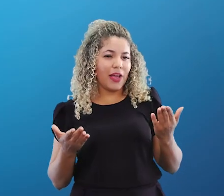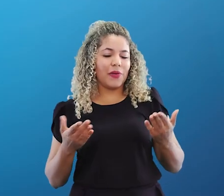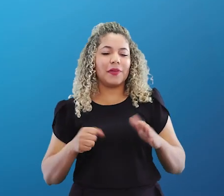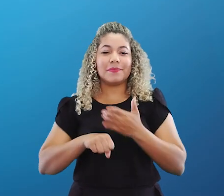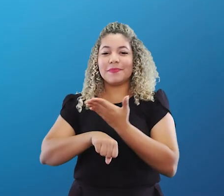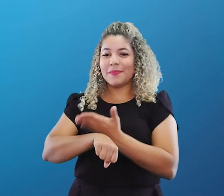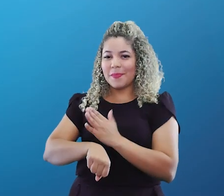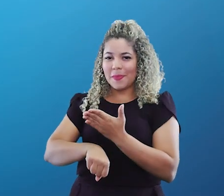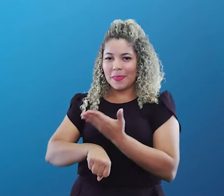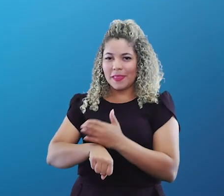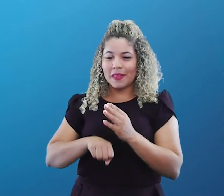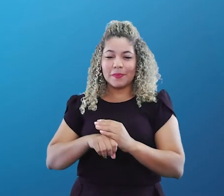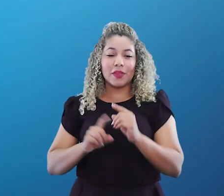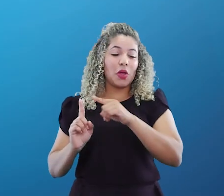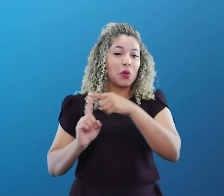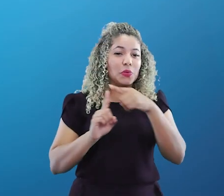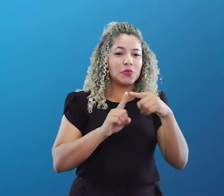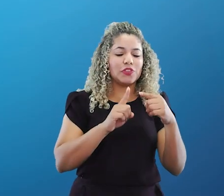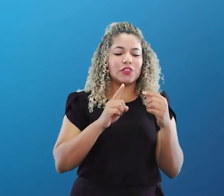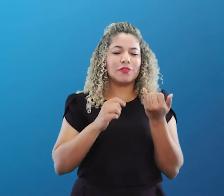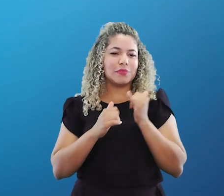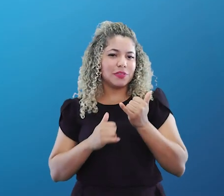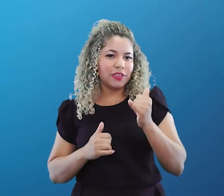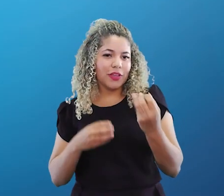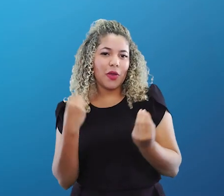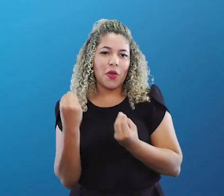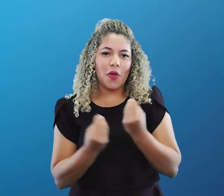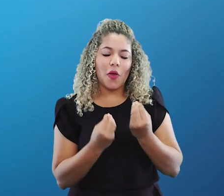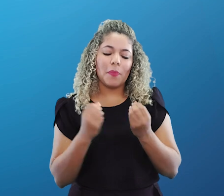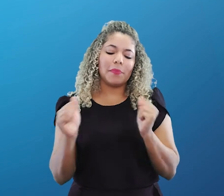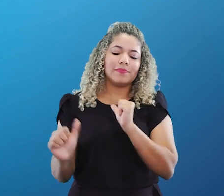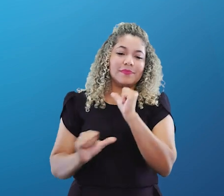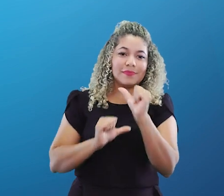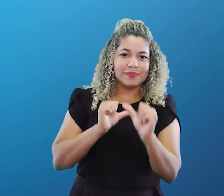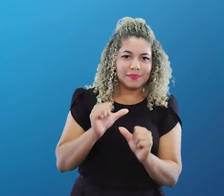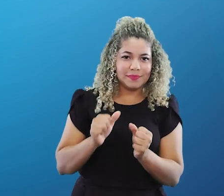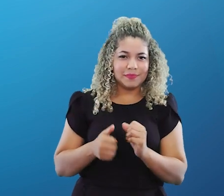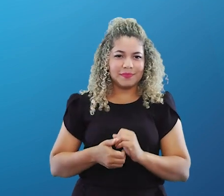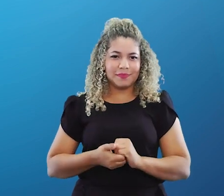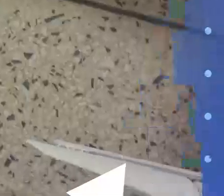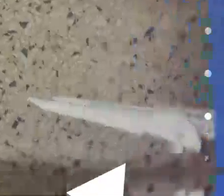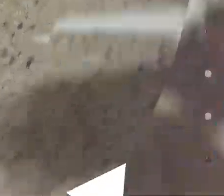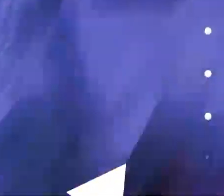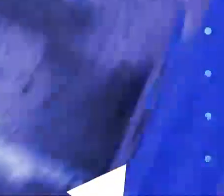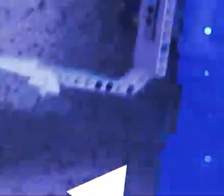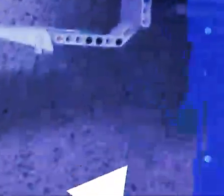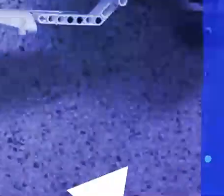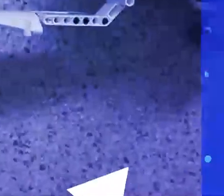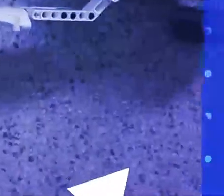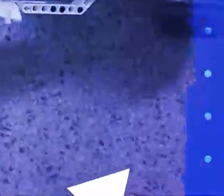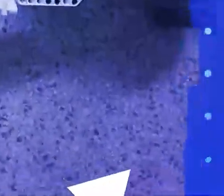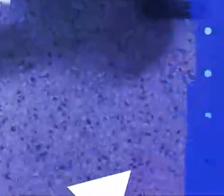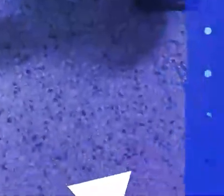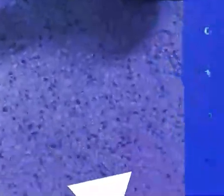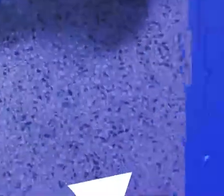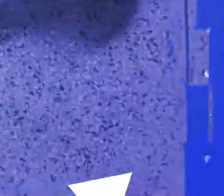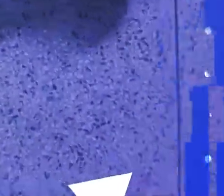E vamos então para a nossa aula prática sobre o tipo de energia e como que elas podem ser transformadas.